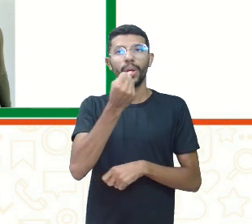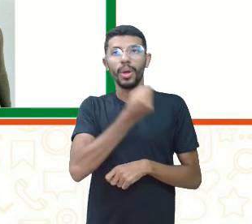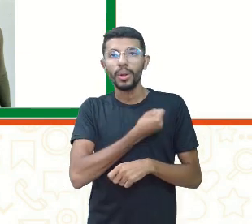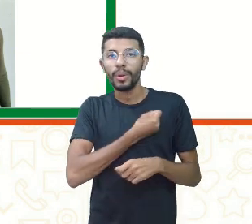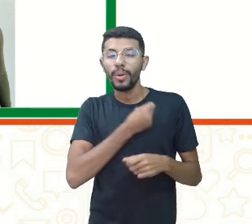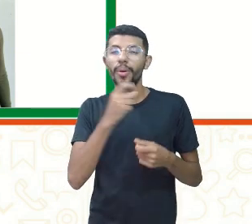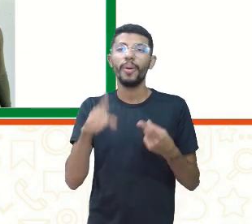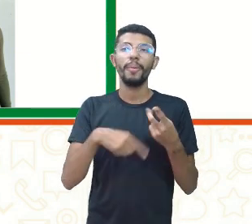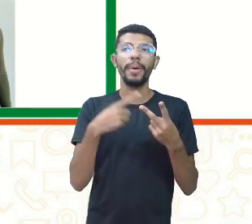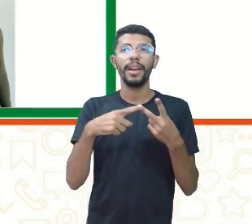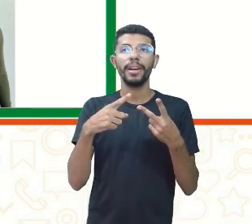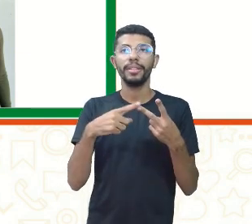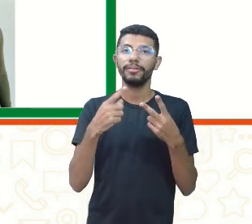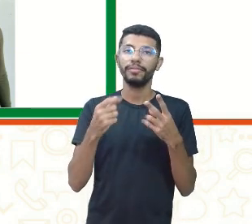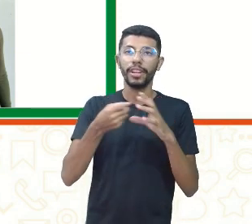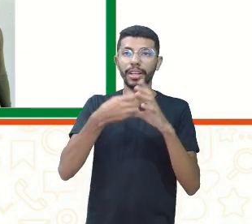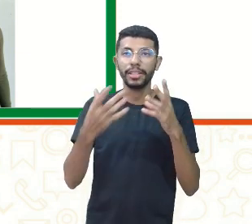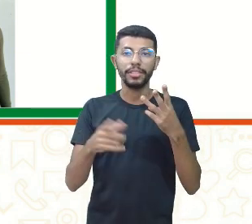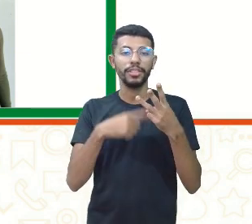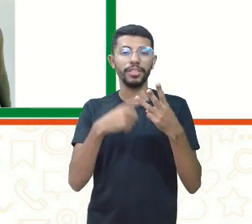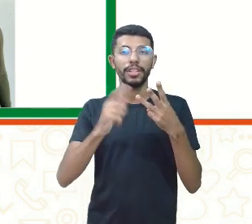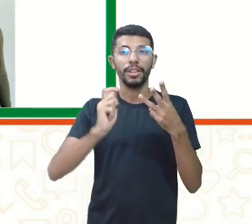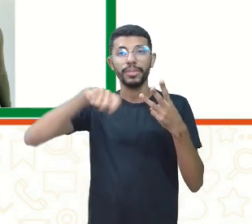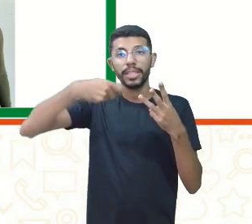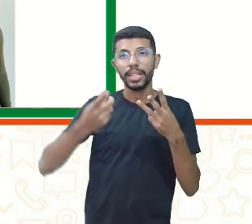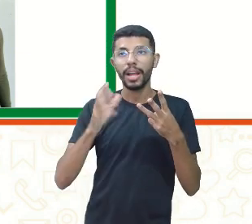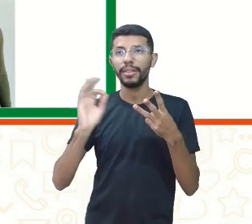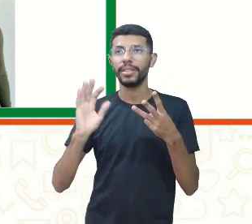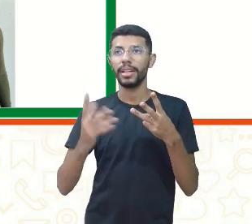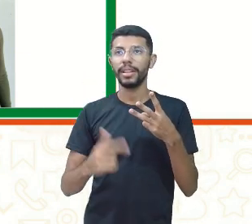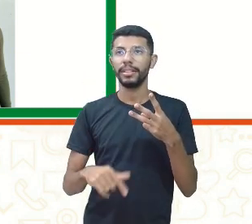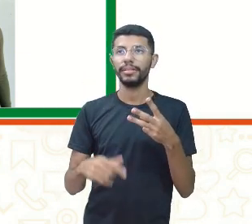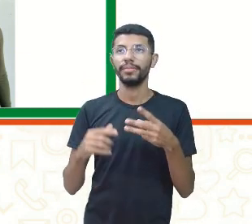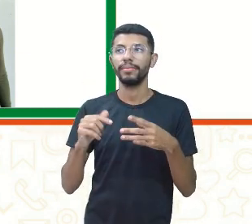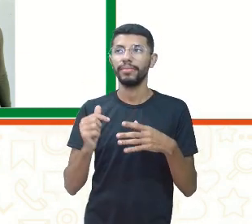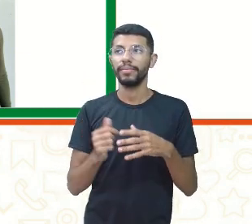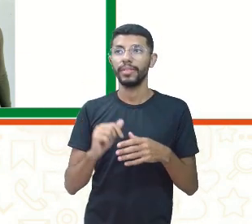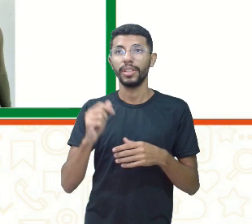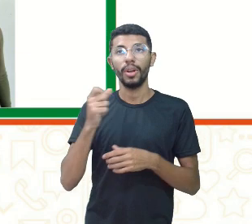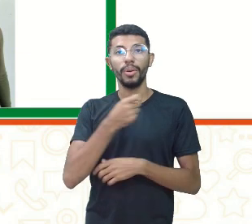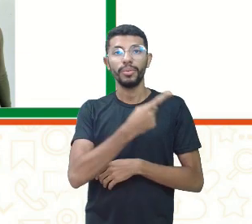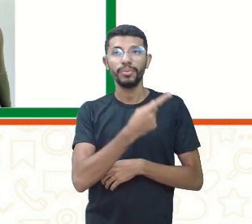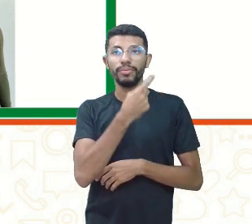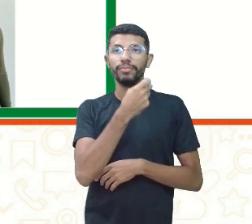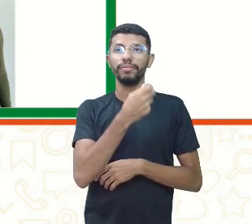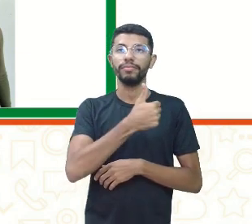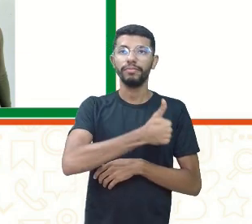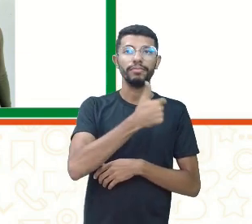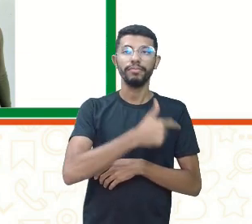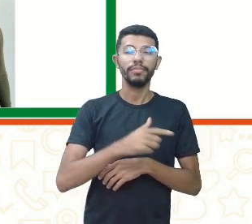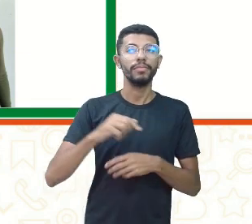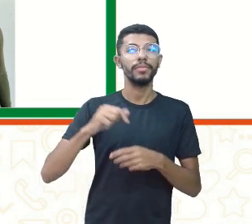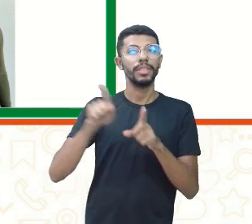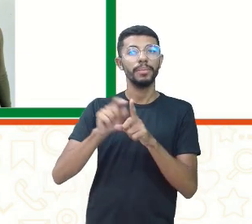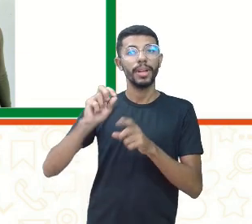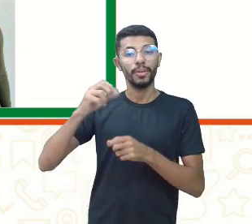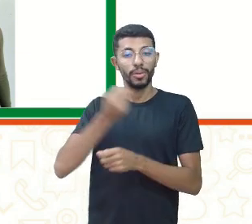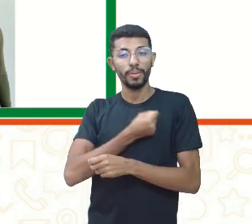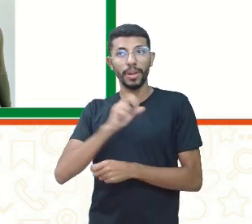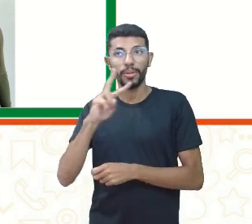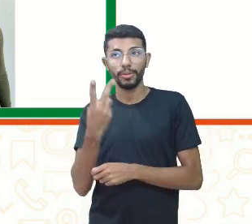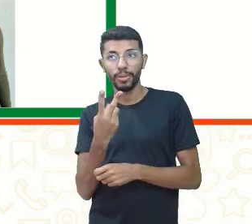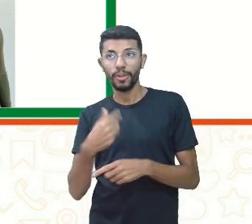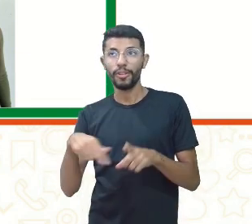número 1, o sinal do número 1, o elemento número 2, 2 coelhos, o número 2